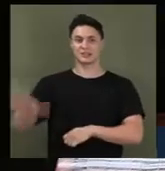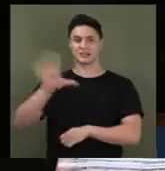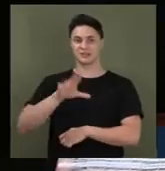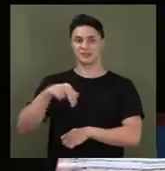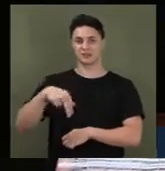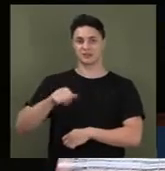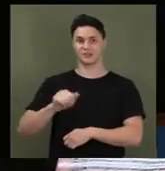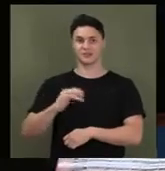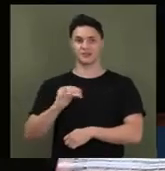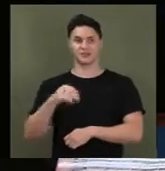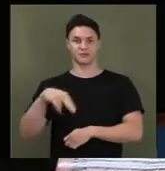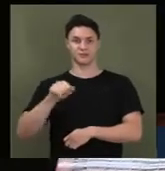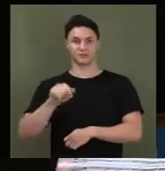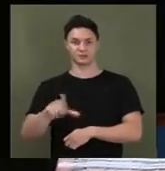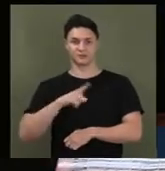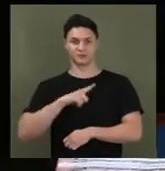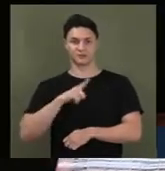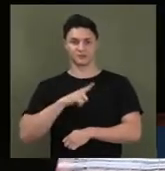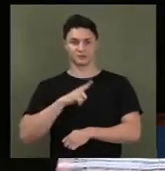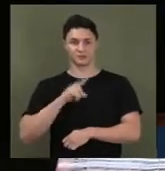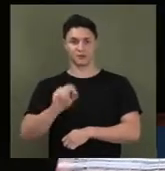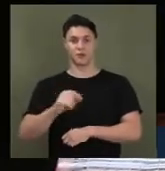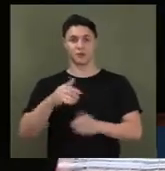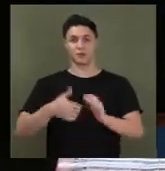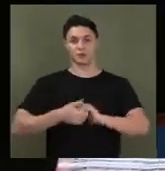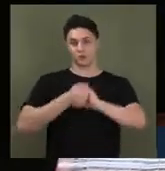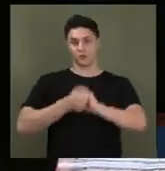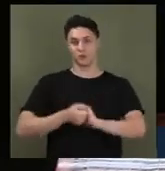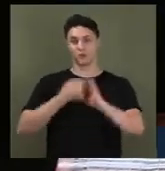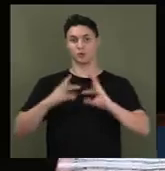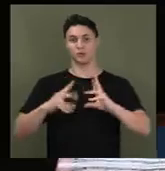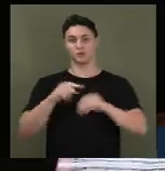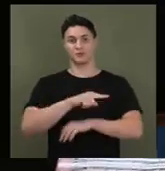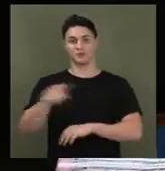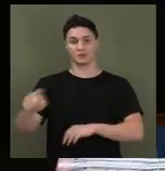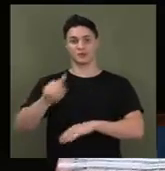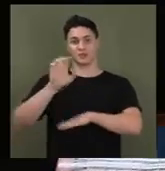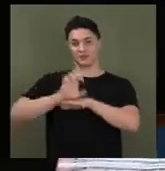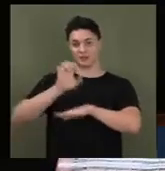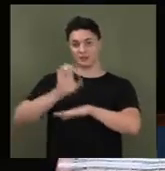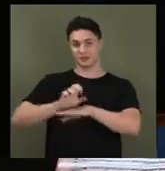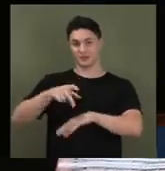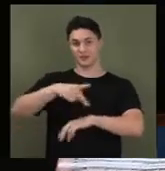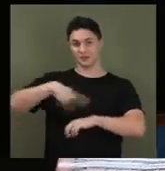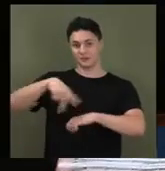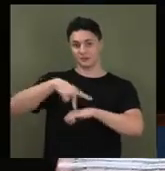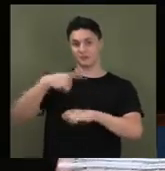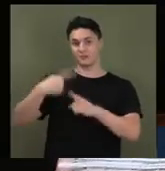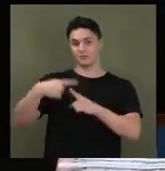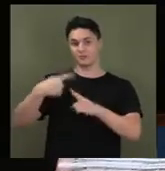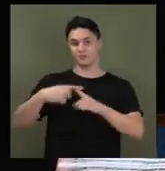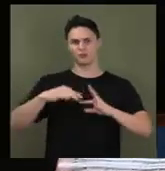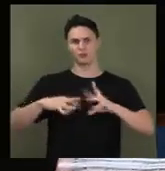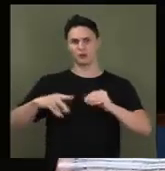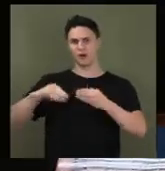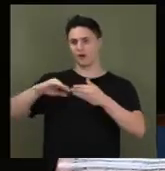global. Cumprimento todos os estados do país, porque todos os estados, não vou deixar nenhum fora,